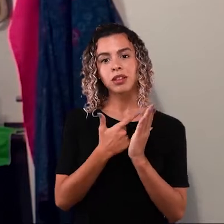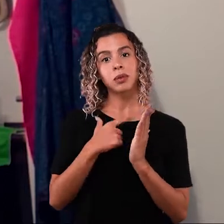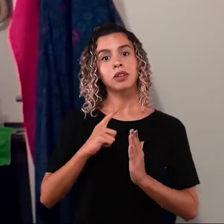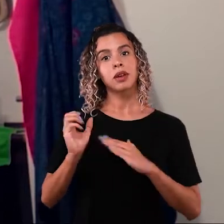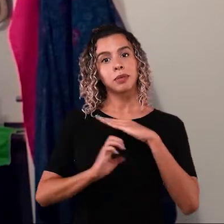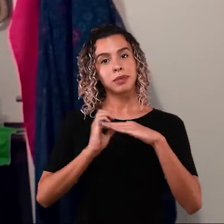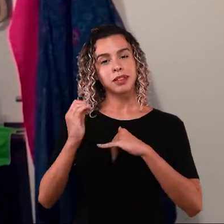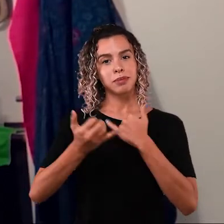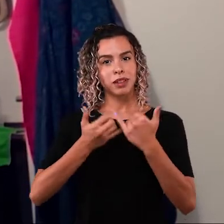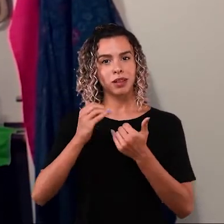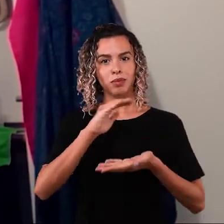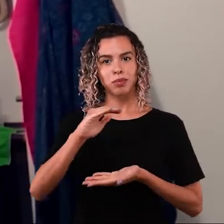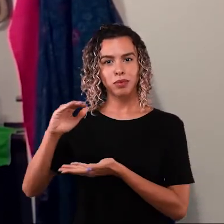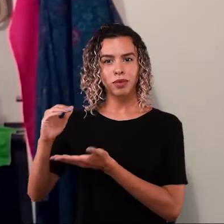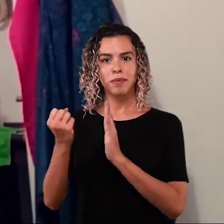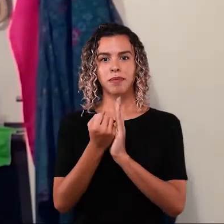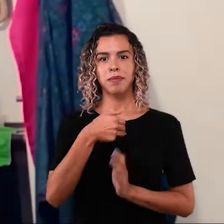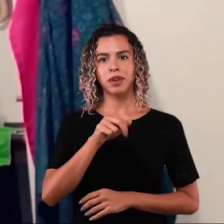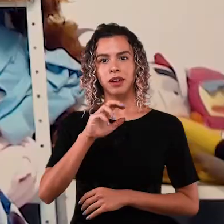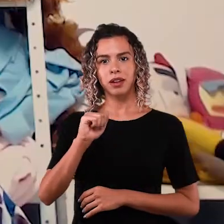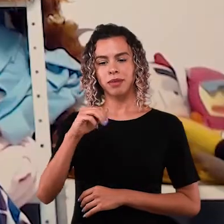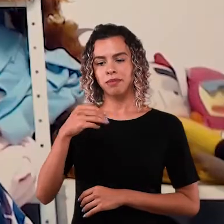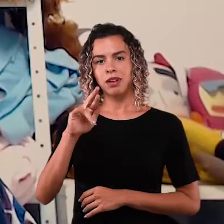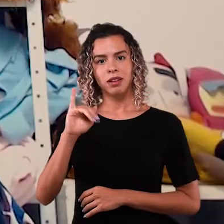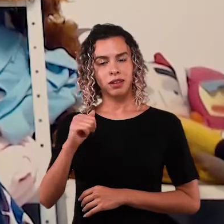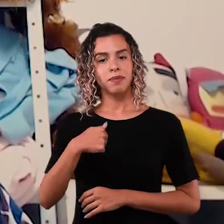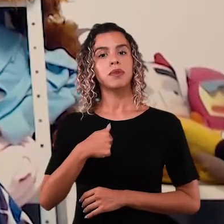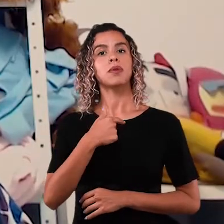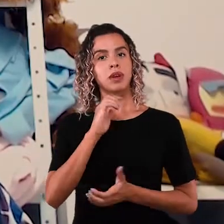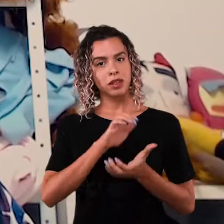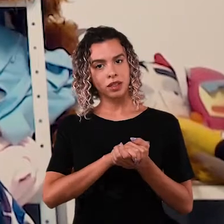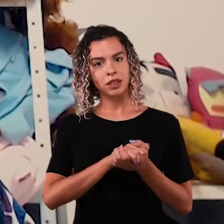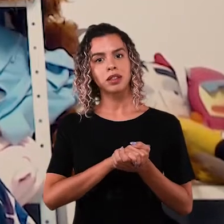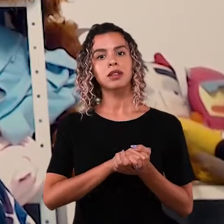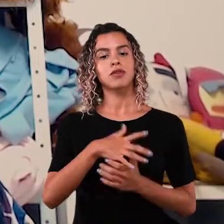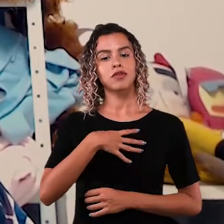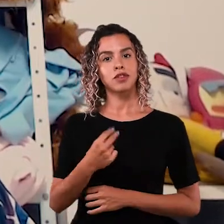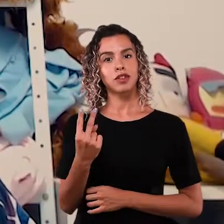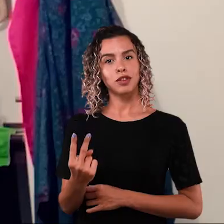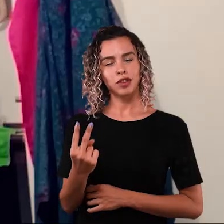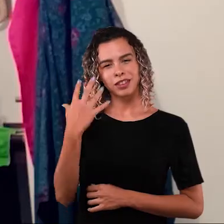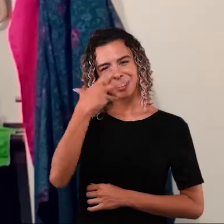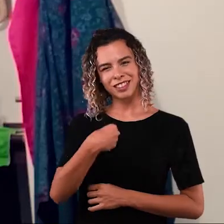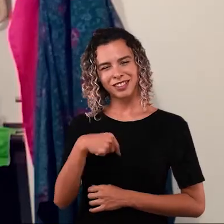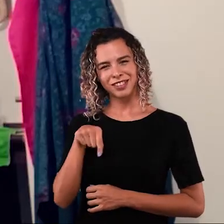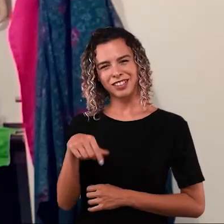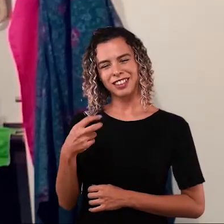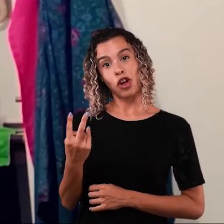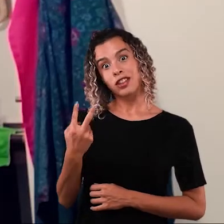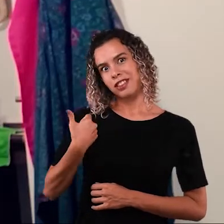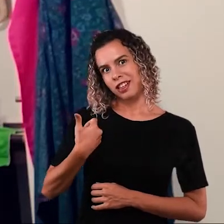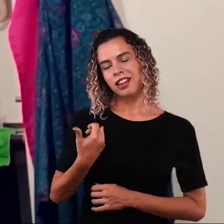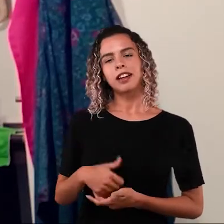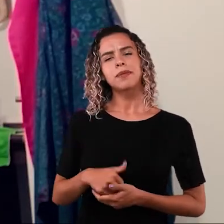tenho uma empresa de brinquedos, de bonecos, o Marca Maria, sou casado, tenho um lindo filhinho de 2 anos, e quando minha mãe